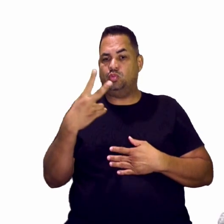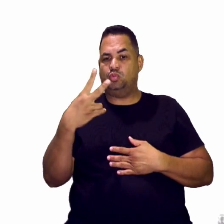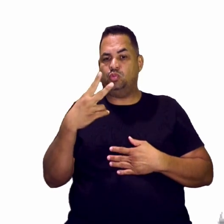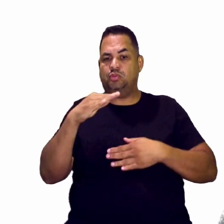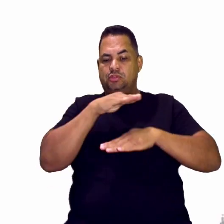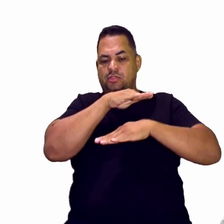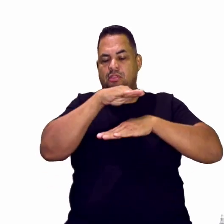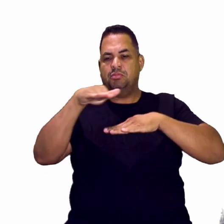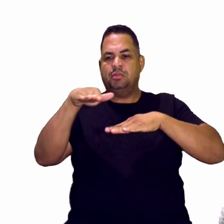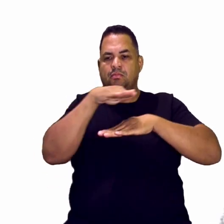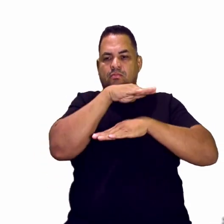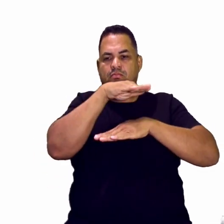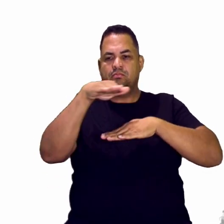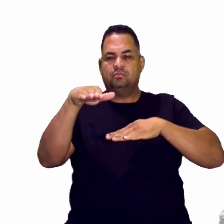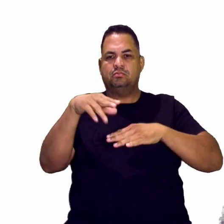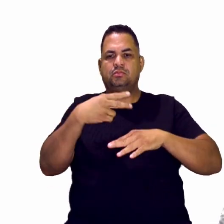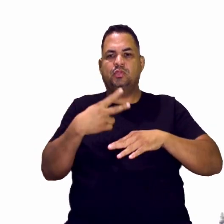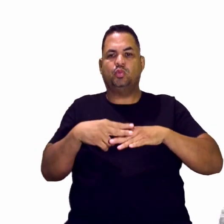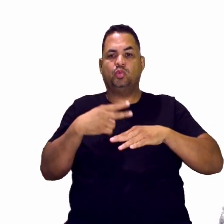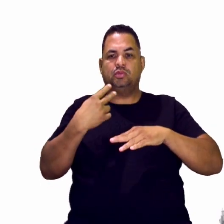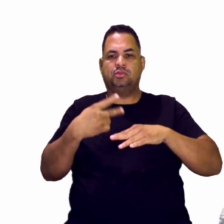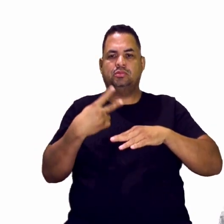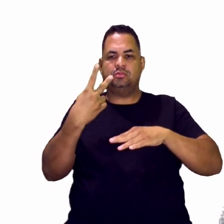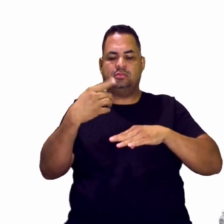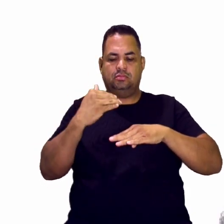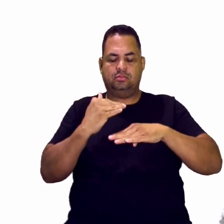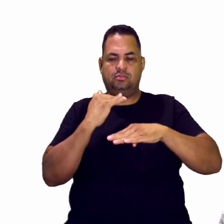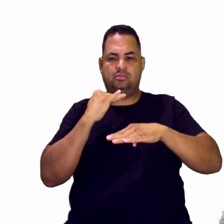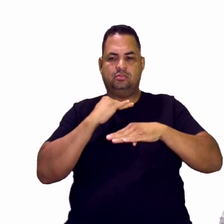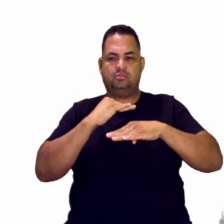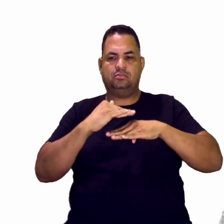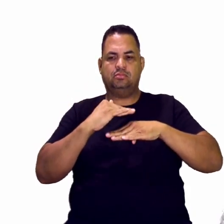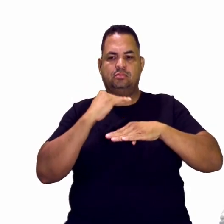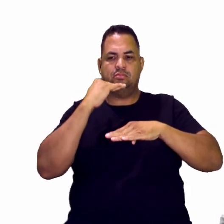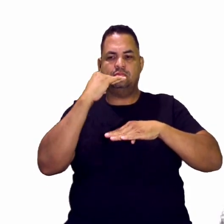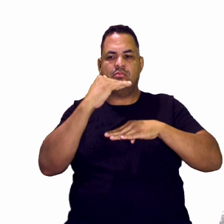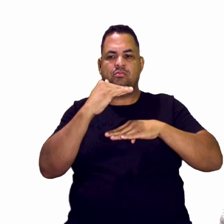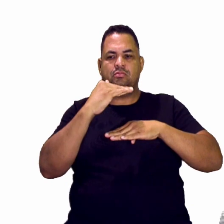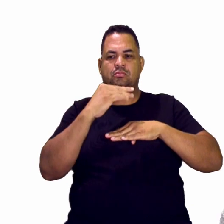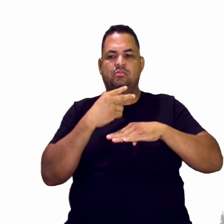pessoal. Tá? É uma bicamada